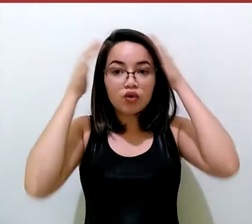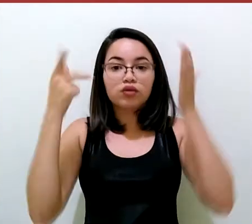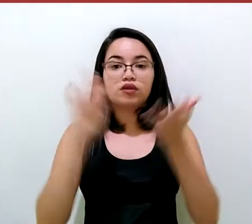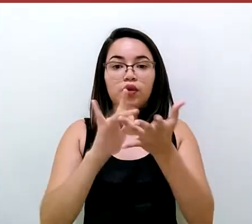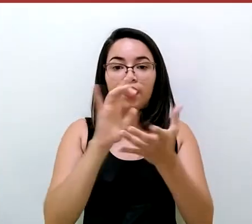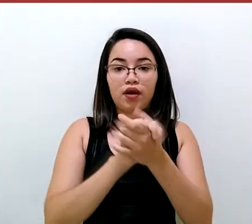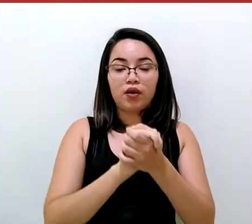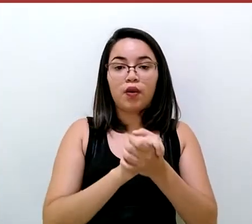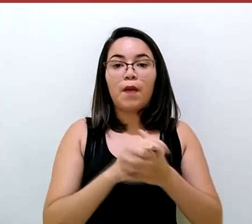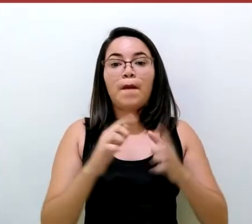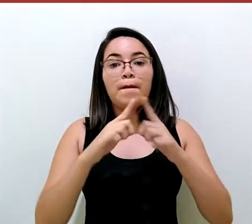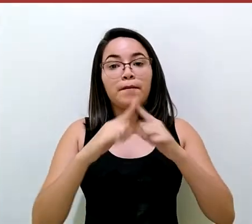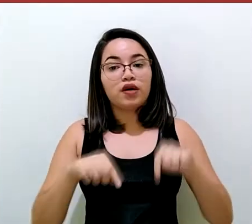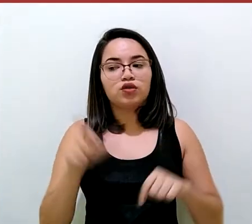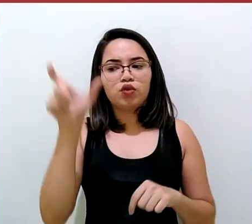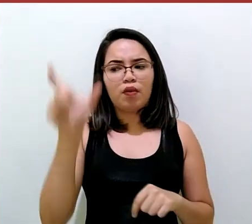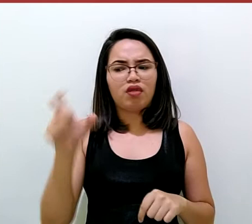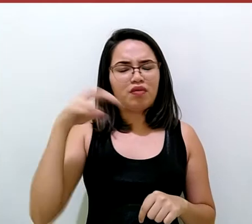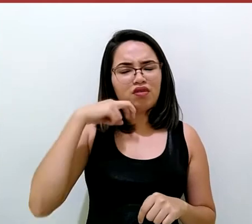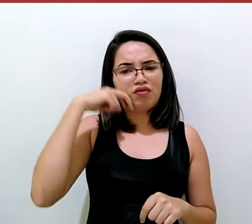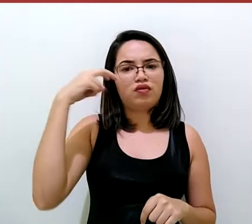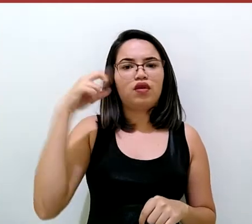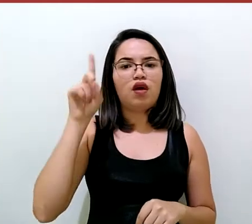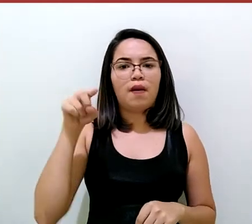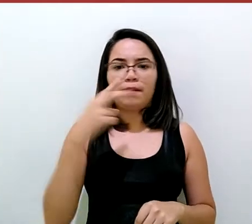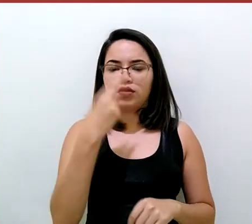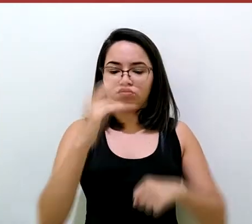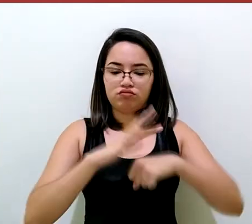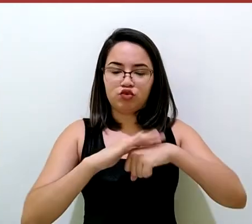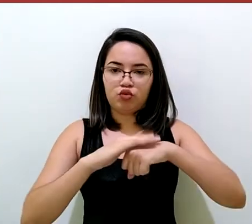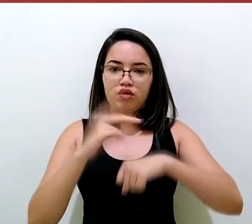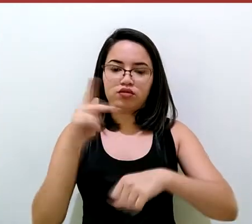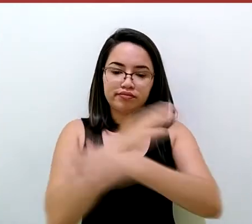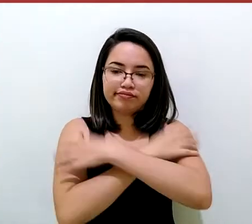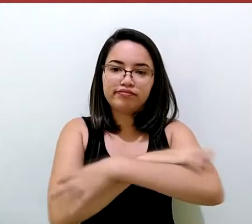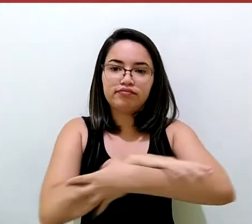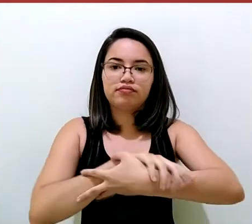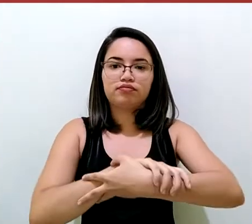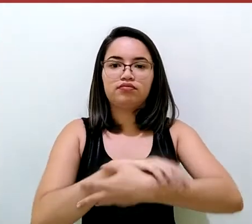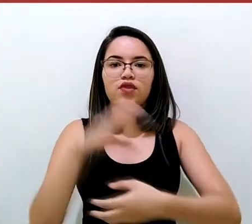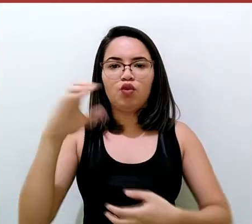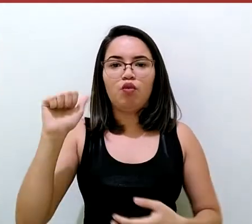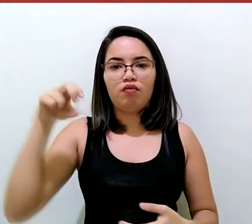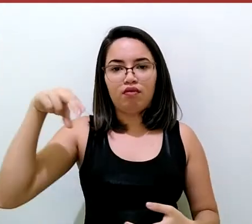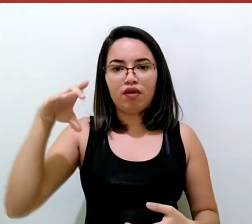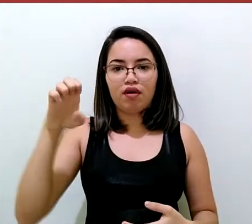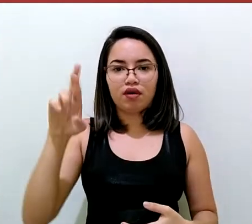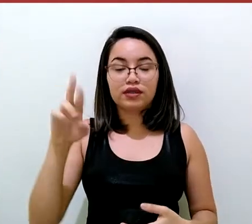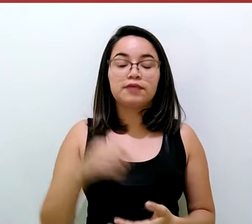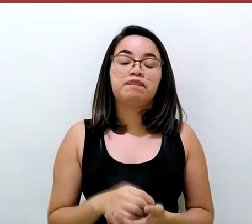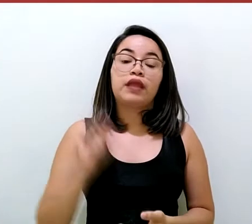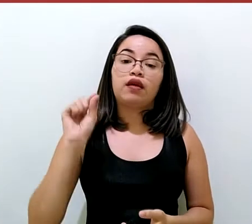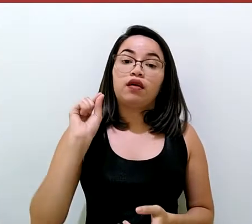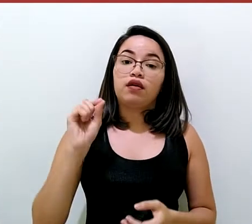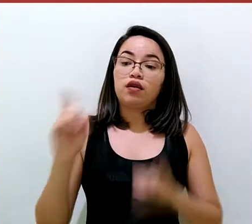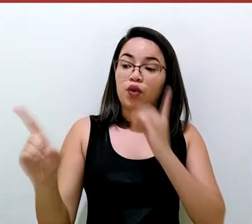marido, mas a de comportamento vergonhoso é como um câncer em seus ossos. Quem encontra